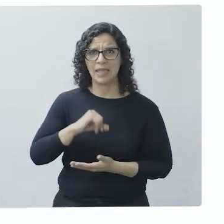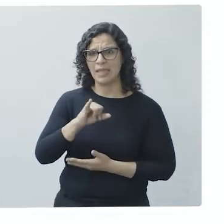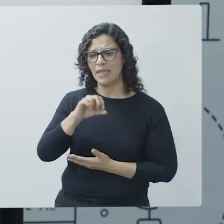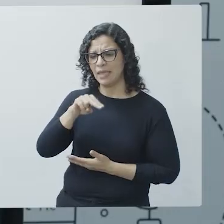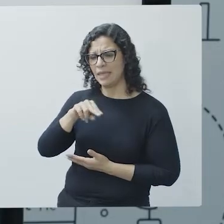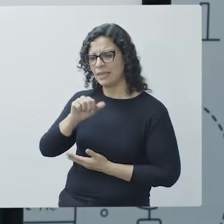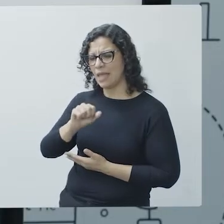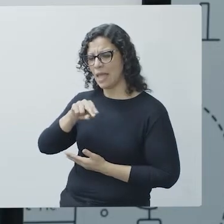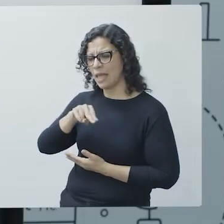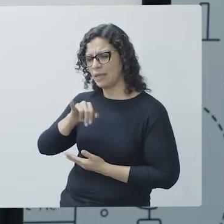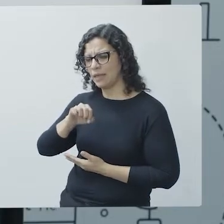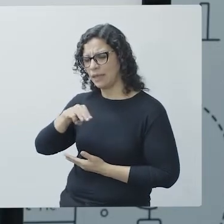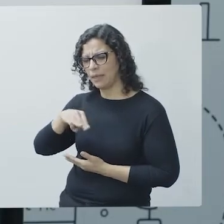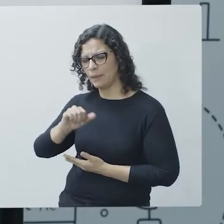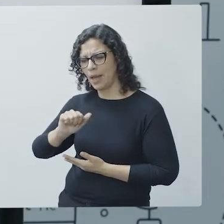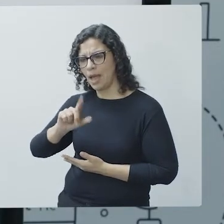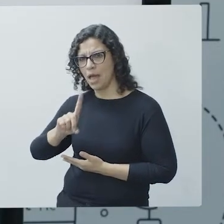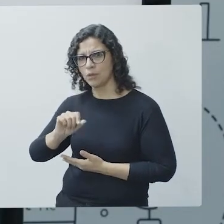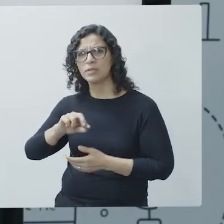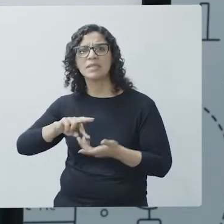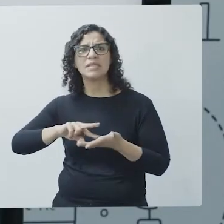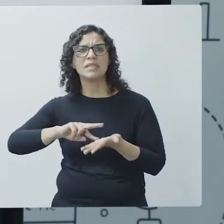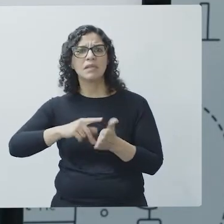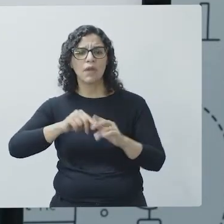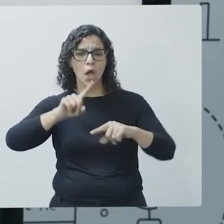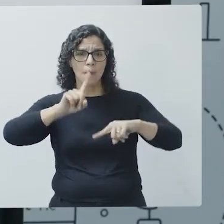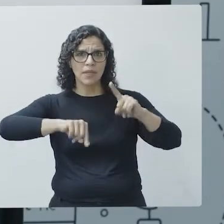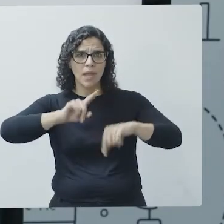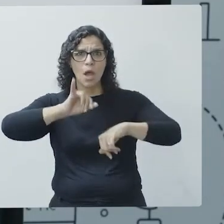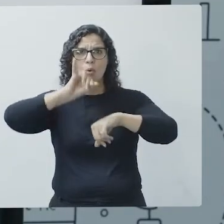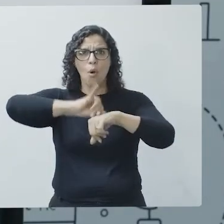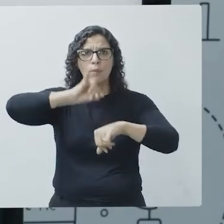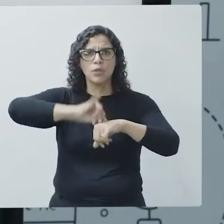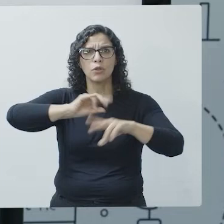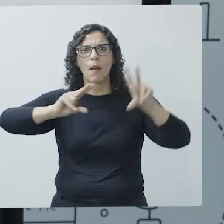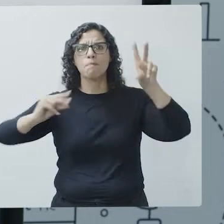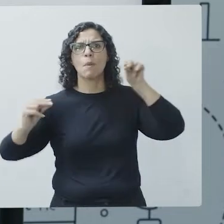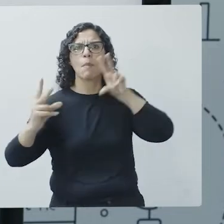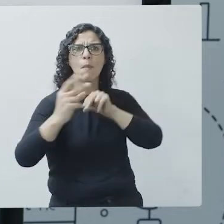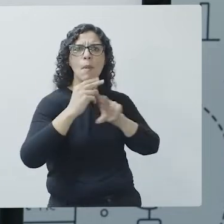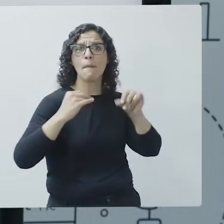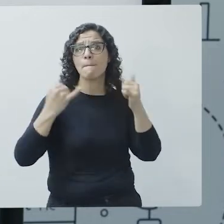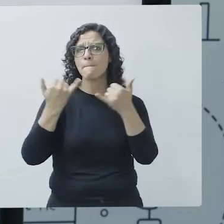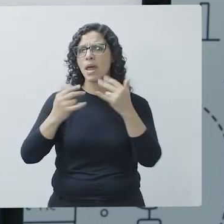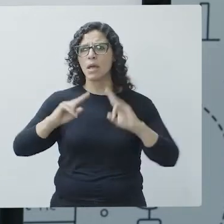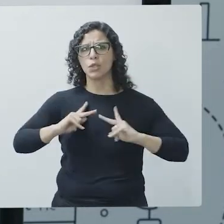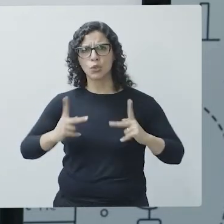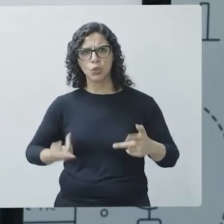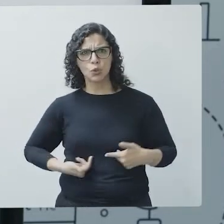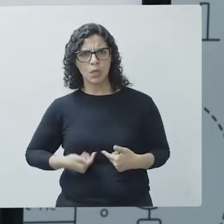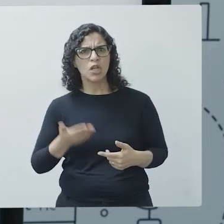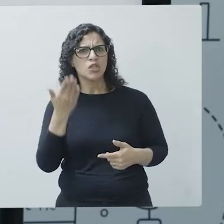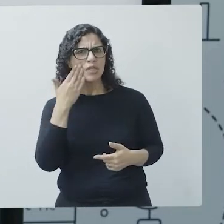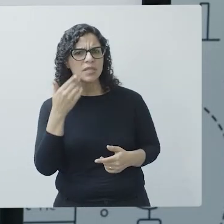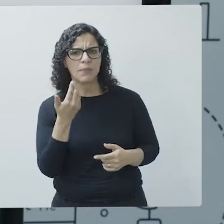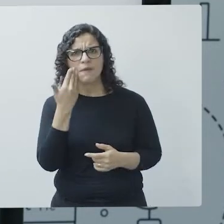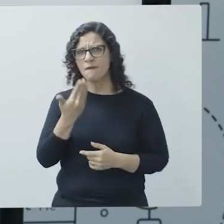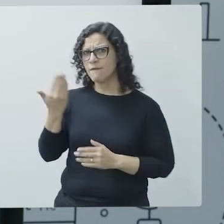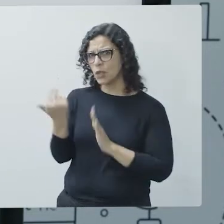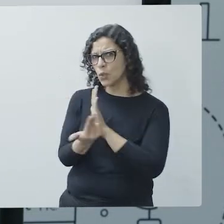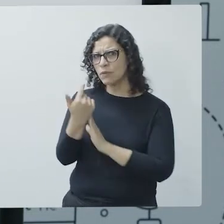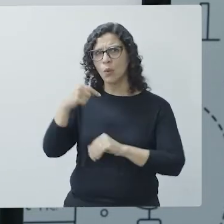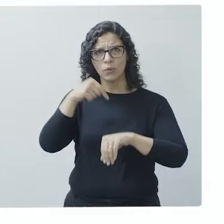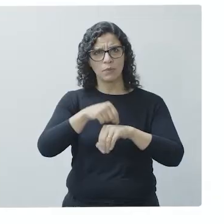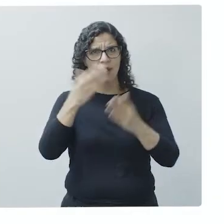inanimados que conversam, que falam como se fossem humanos. Quais seriam esses seres? Será que a gente consegue descobrir só pela capa? Vou dar um